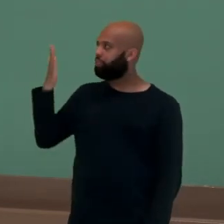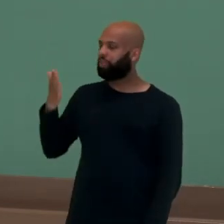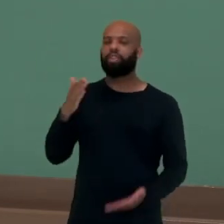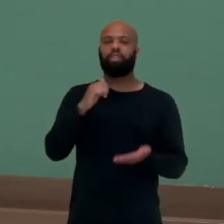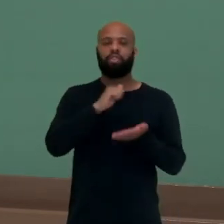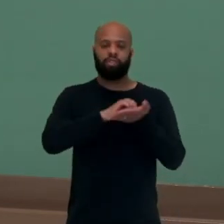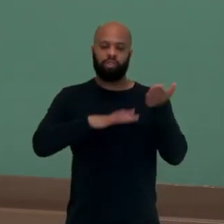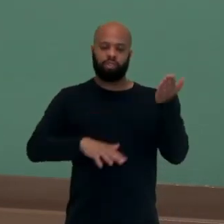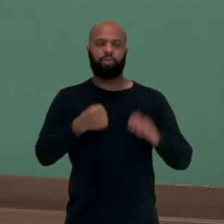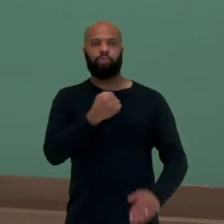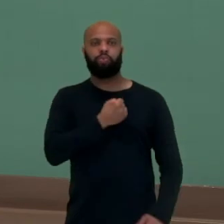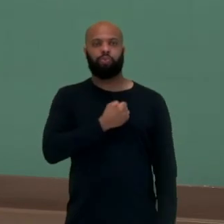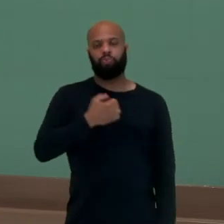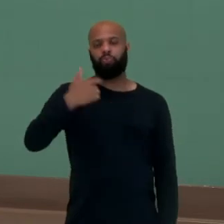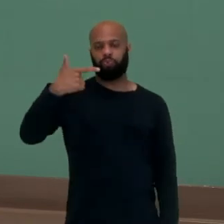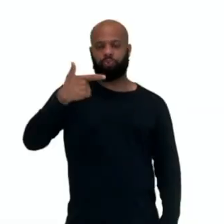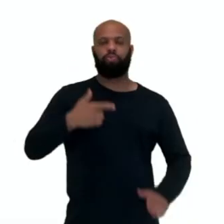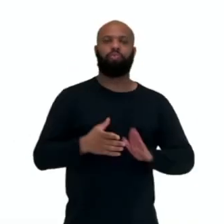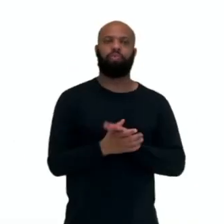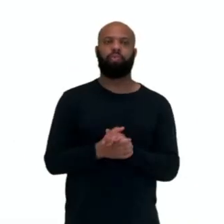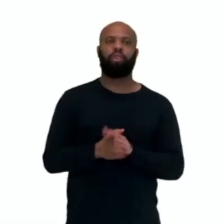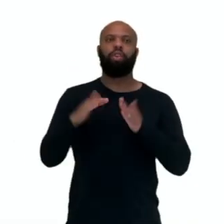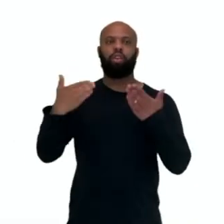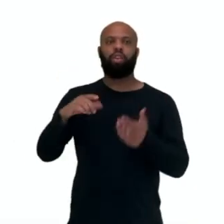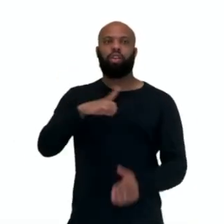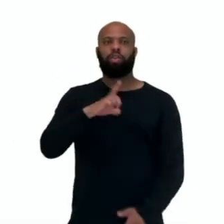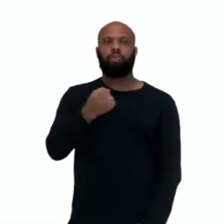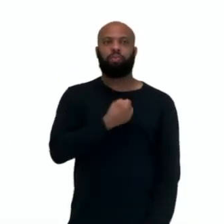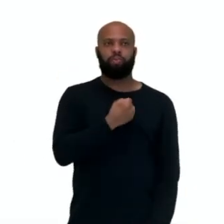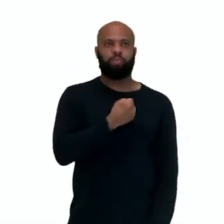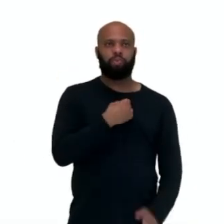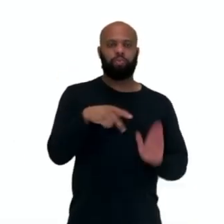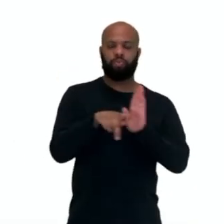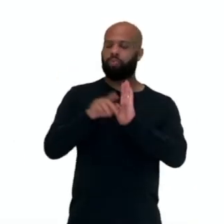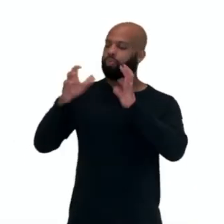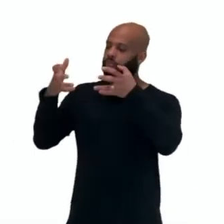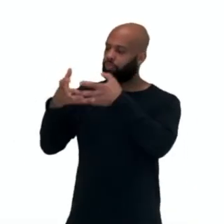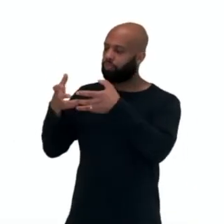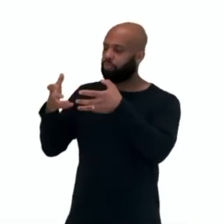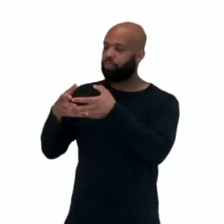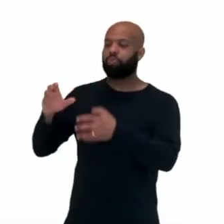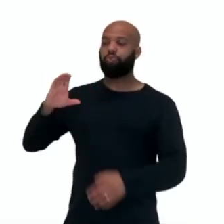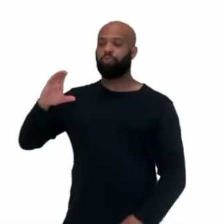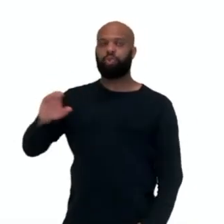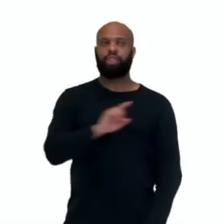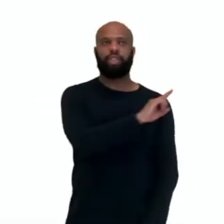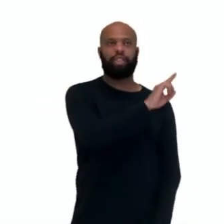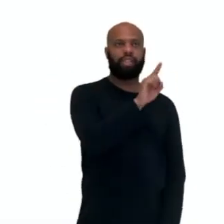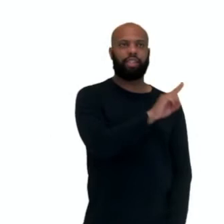segunda prática do vídeo de hoje. Seja os números complexos,